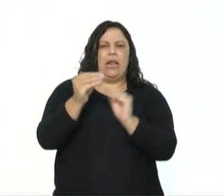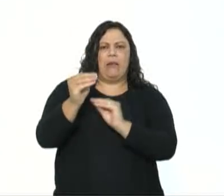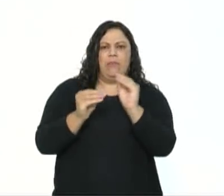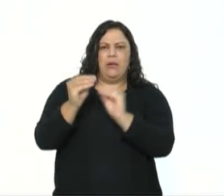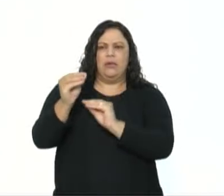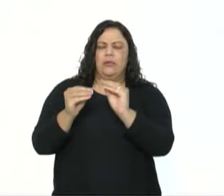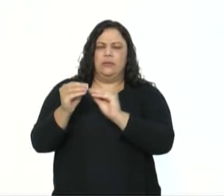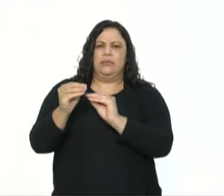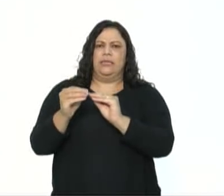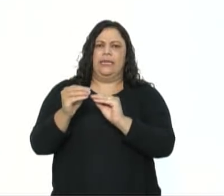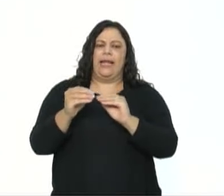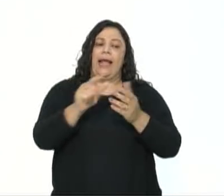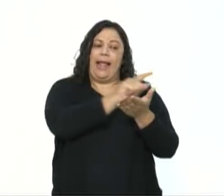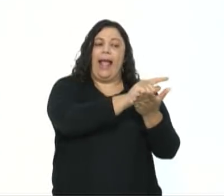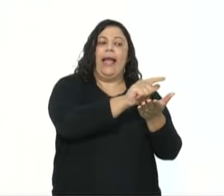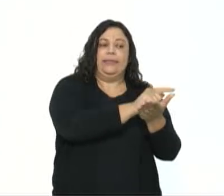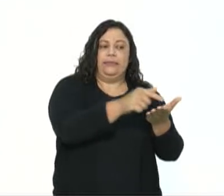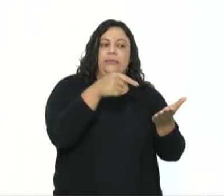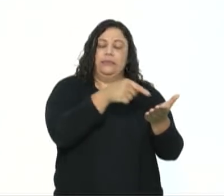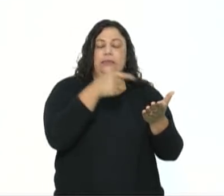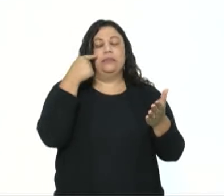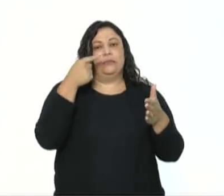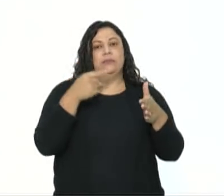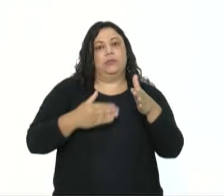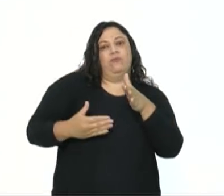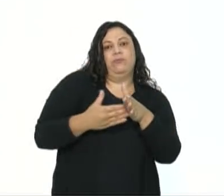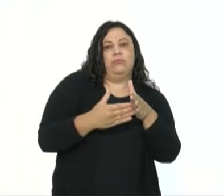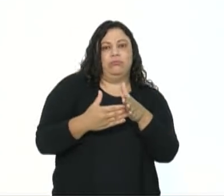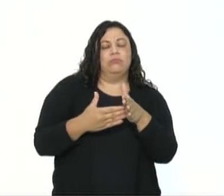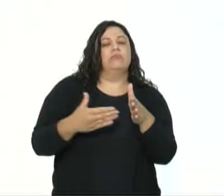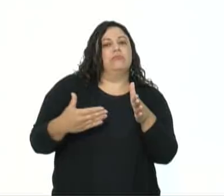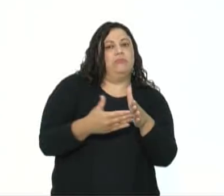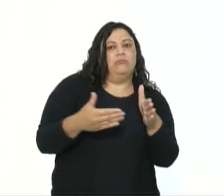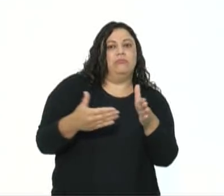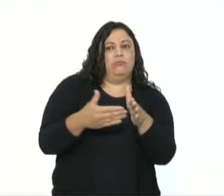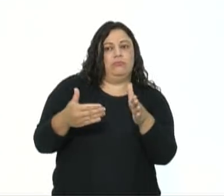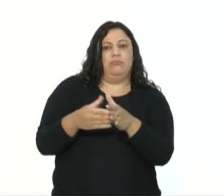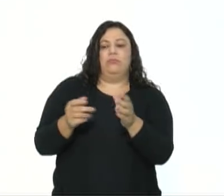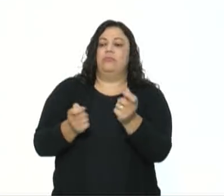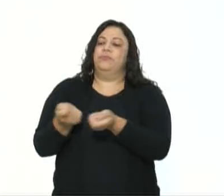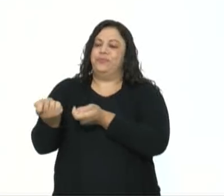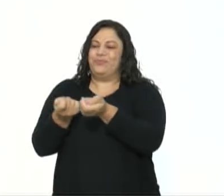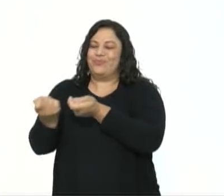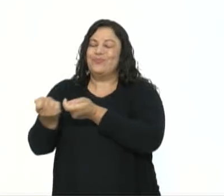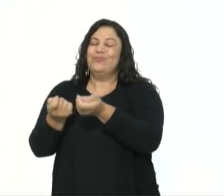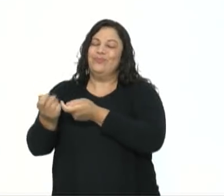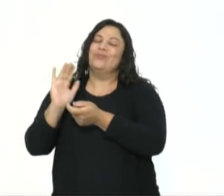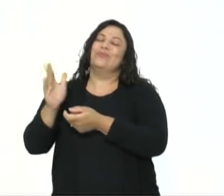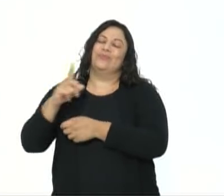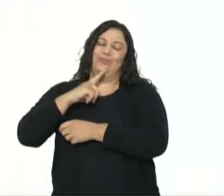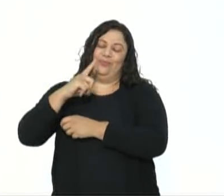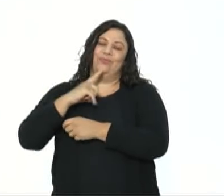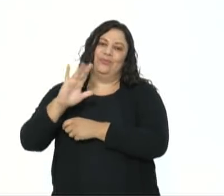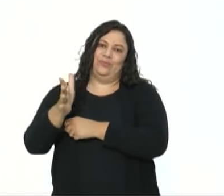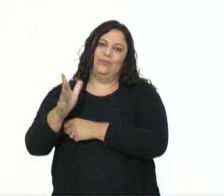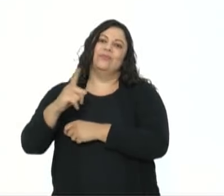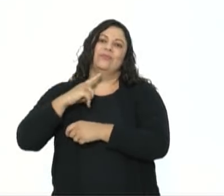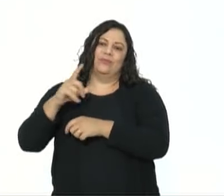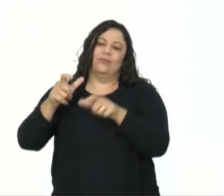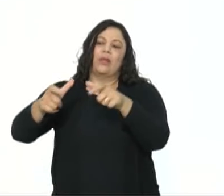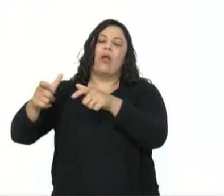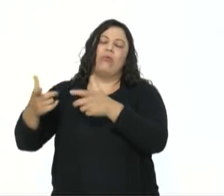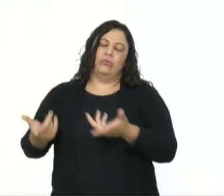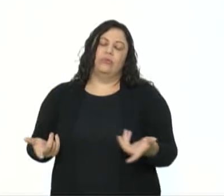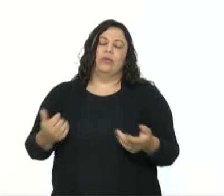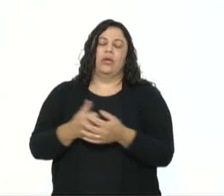não invadidas e controlar a população das áreas invadidas durante os próximos 5 anos. No período de 25 anos, a